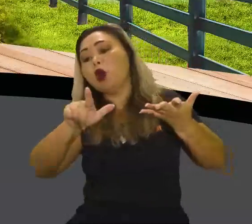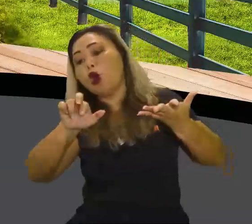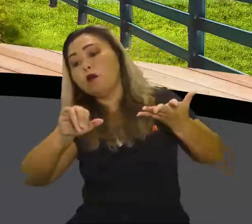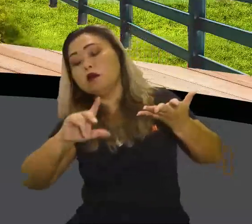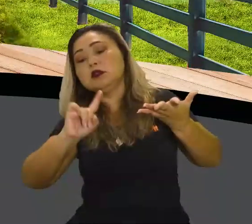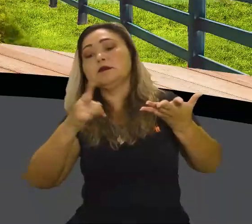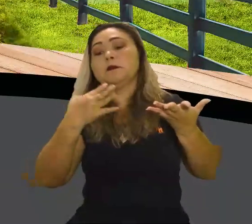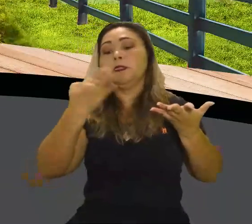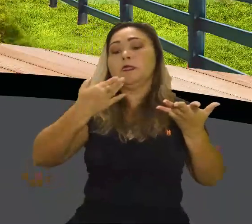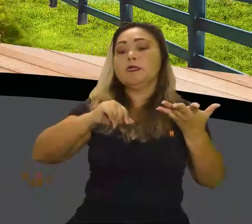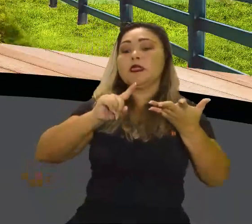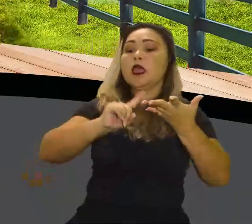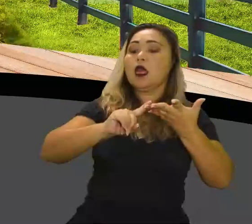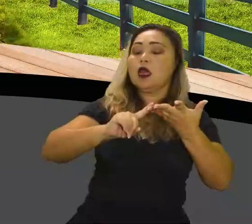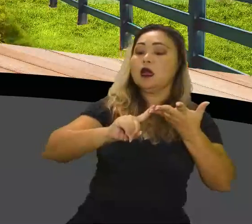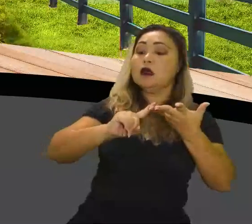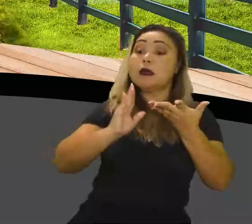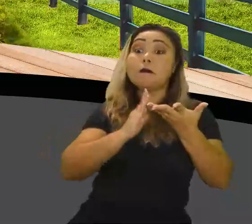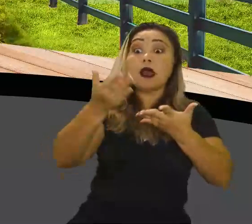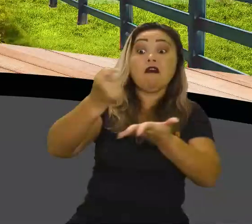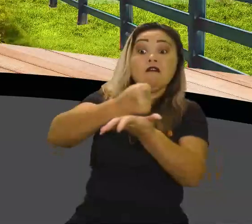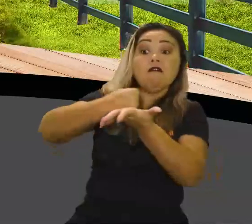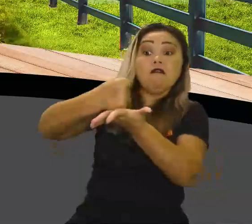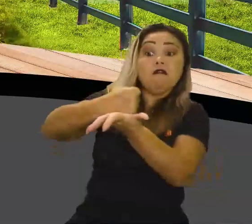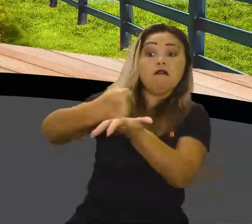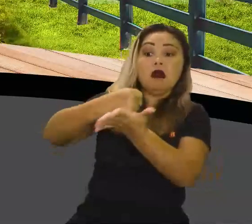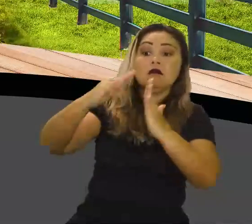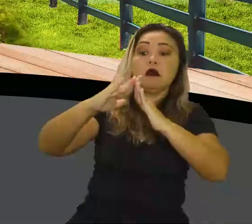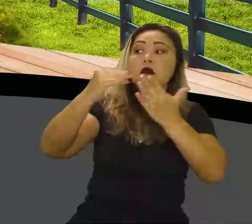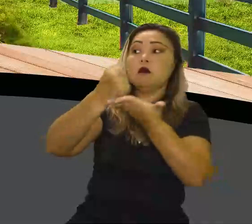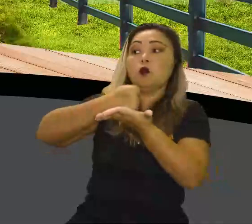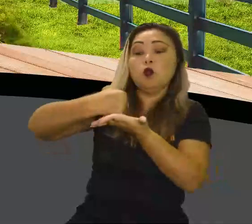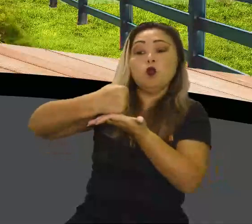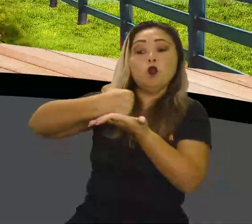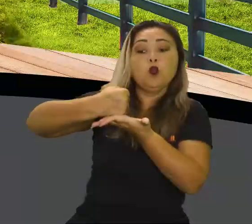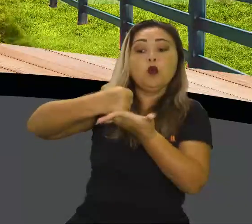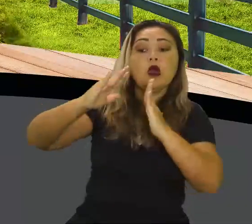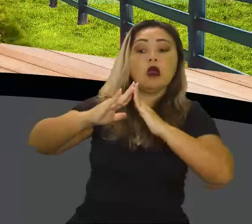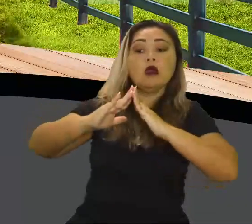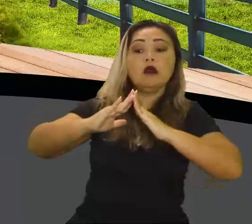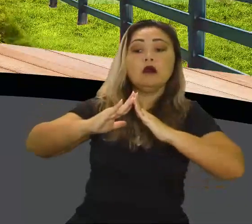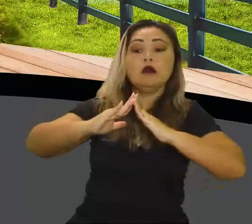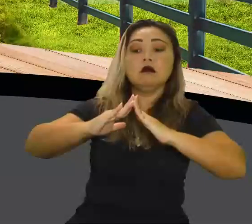tem a parte farmacêutica, a parte,